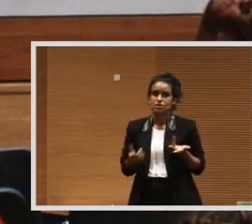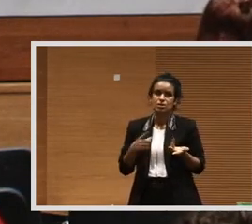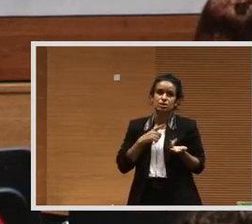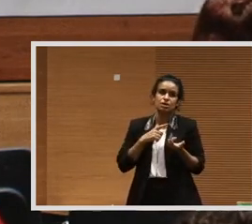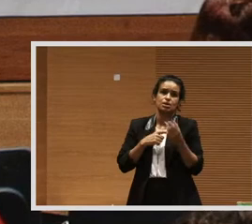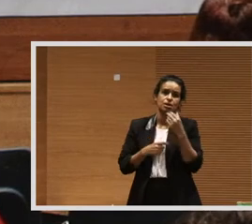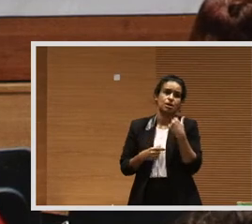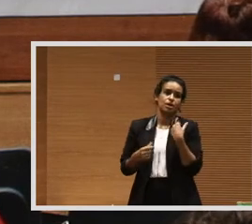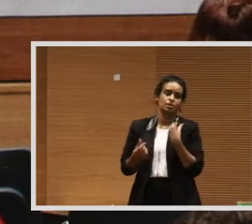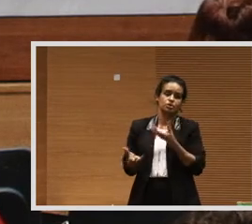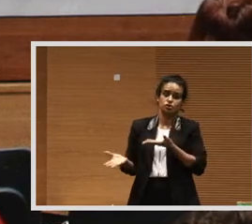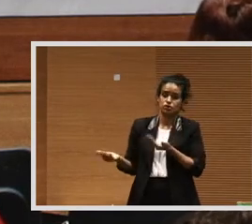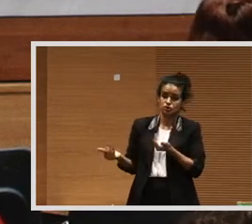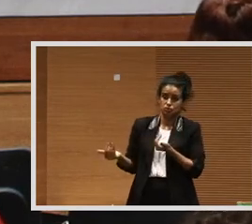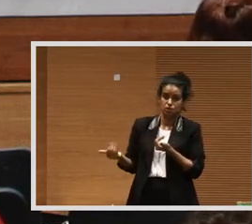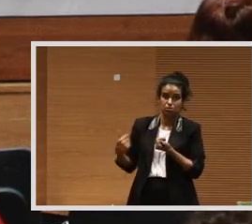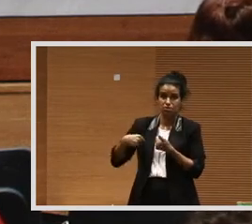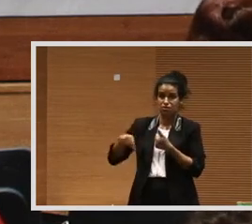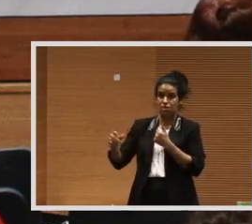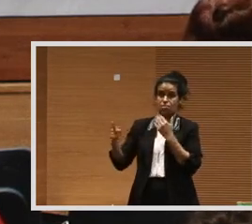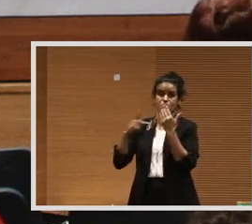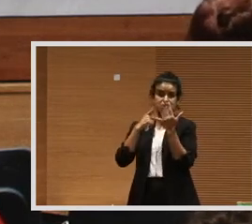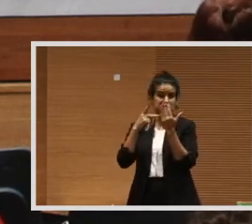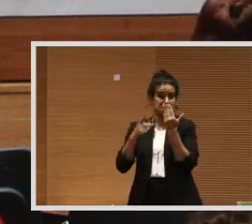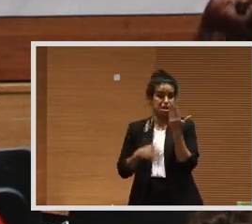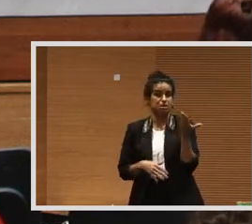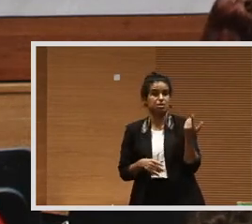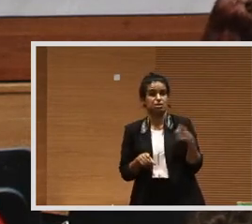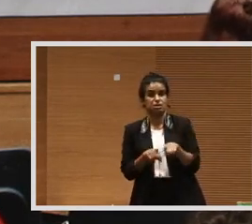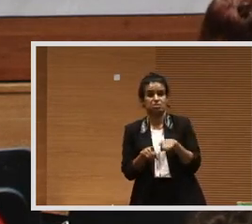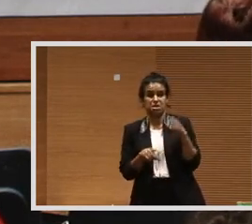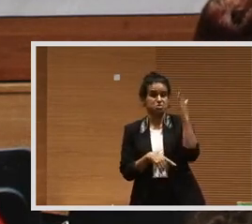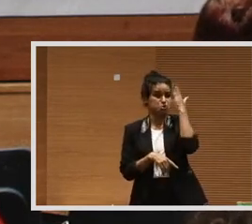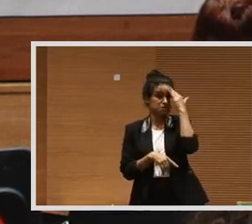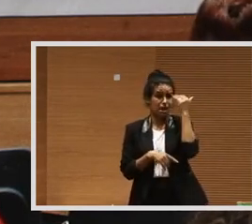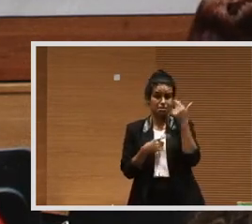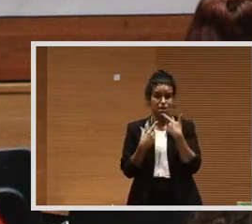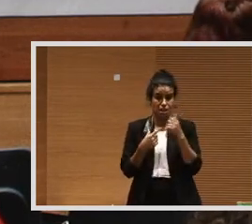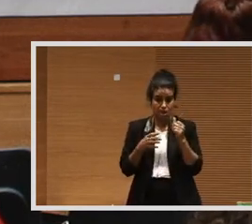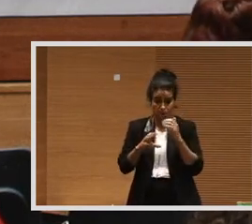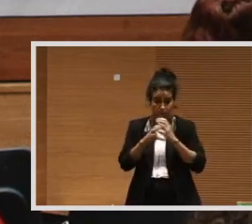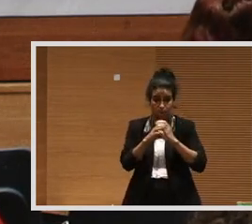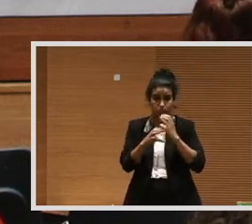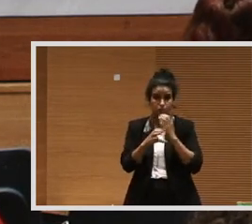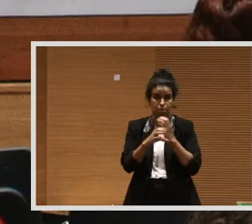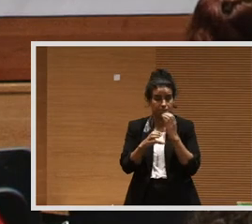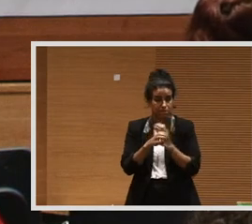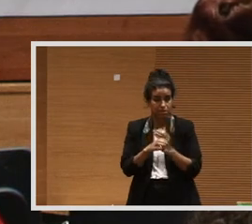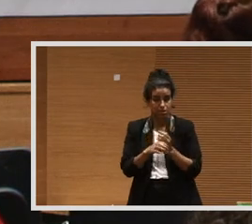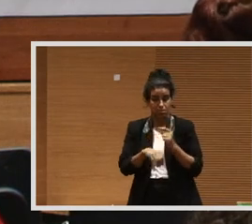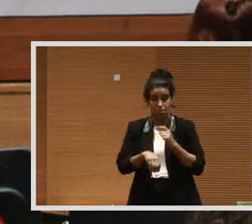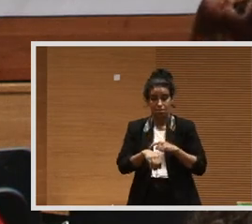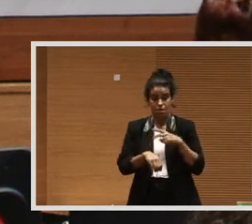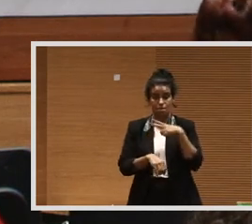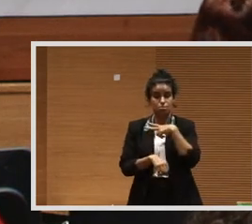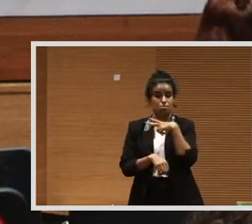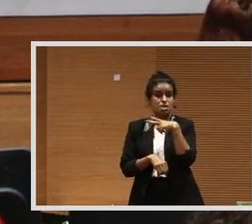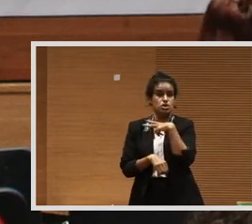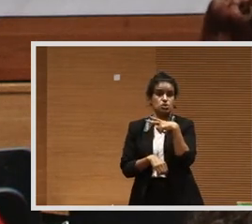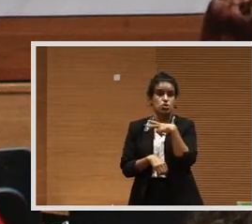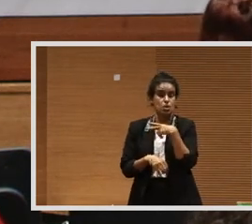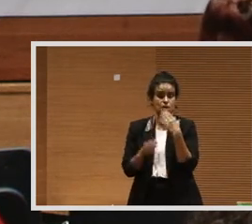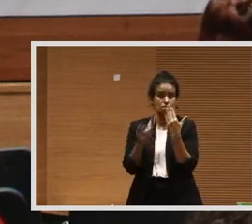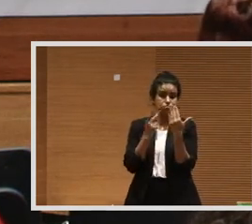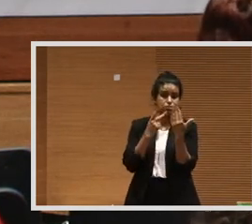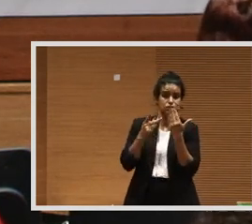psicólogos, psiquiatras, que também não sabem a língua, que depende de um outro profissional para estar no momento ali particular, que muitas vezes ele não quer,